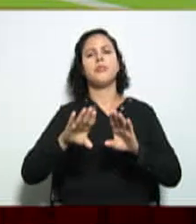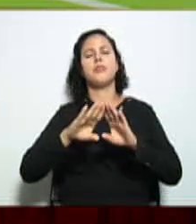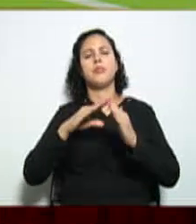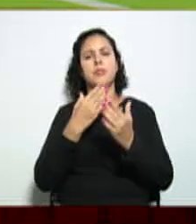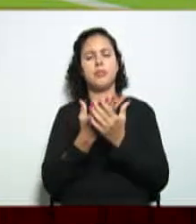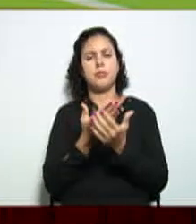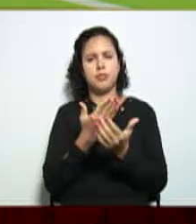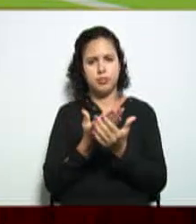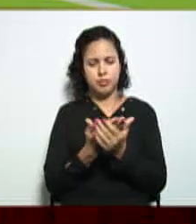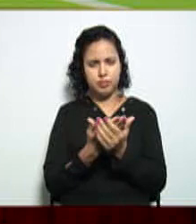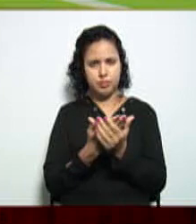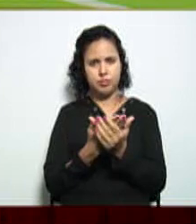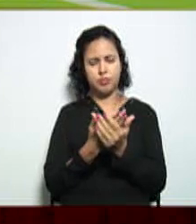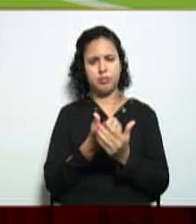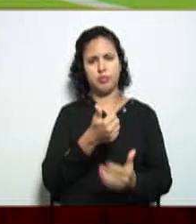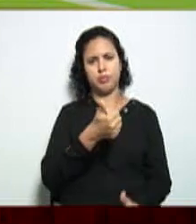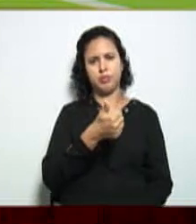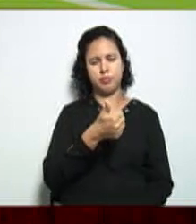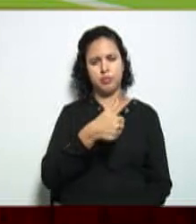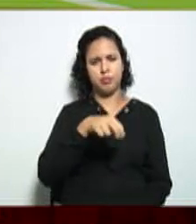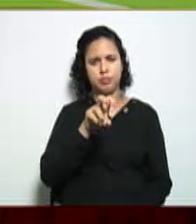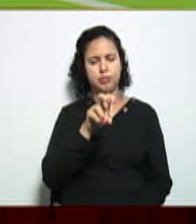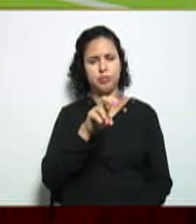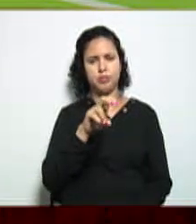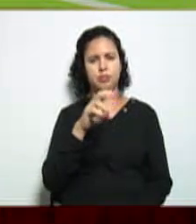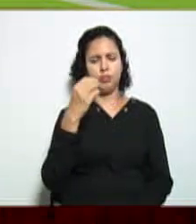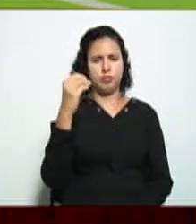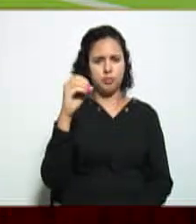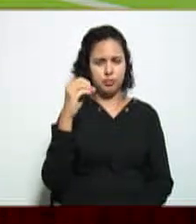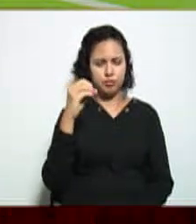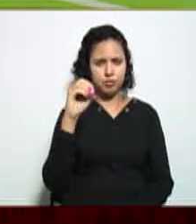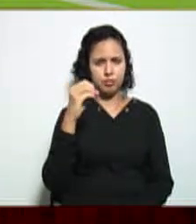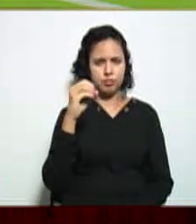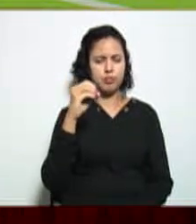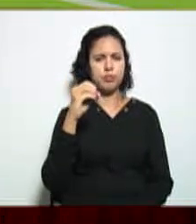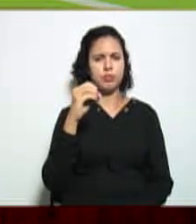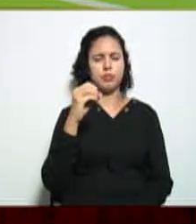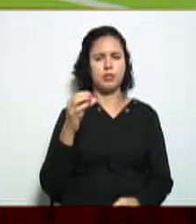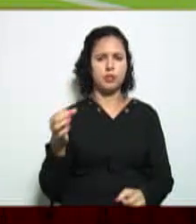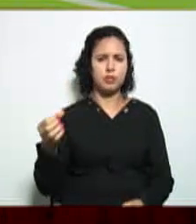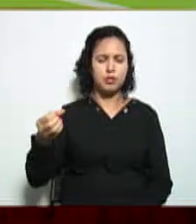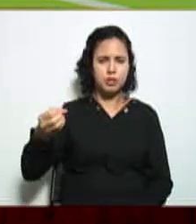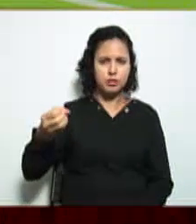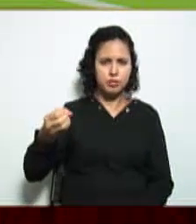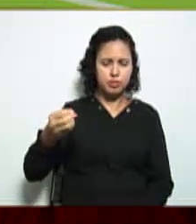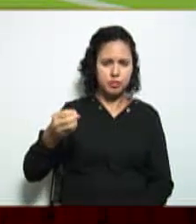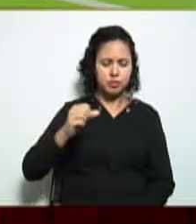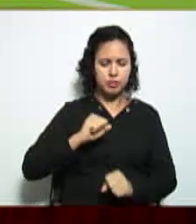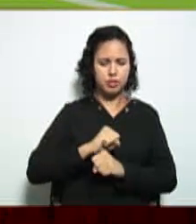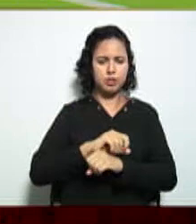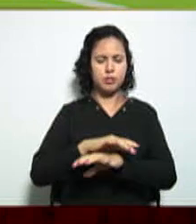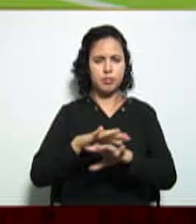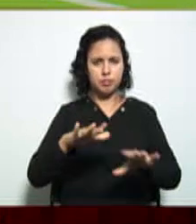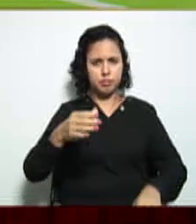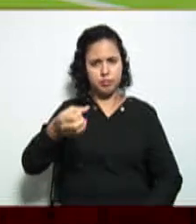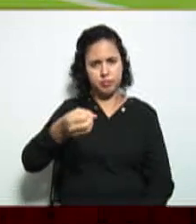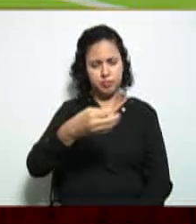15 de Outubro, no distrito de Três Coqueiros, em Campo Novo de Rondônia, também responderam,